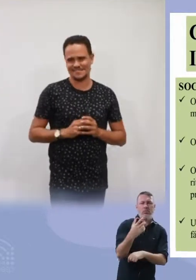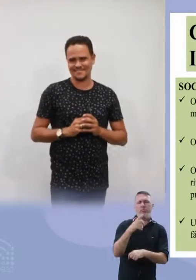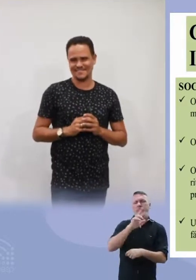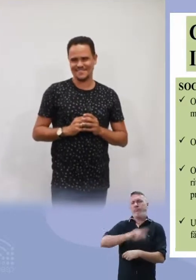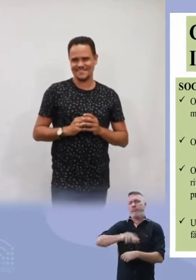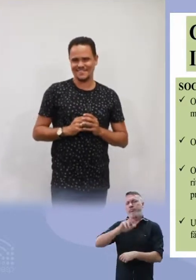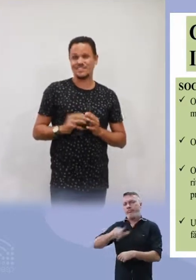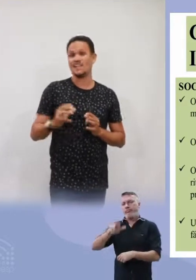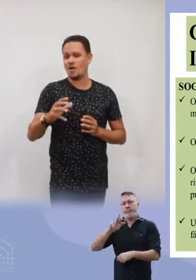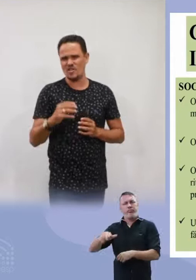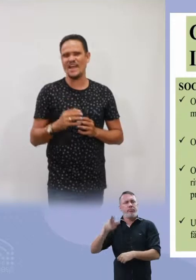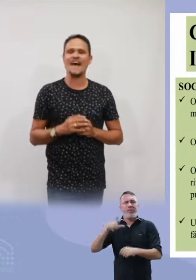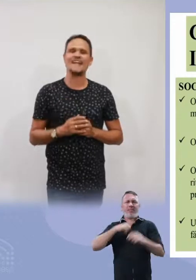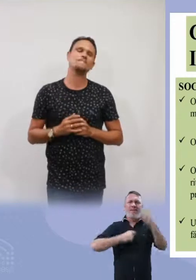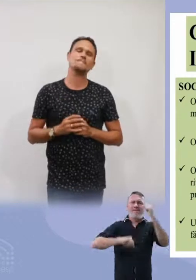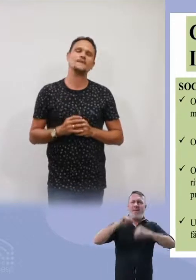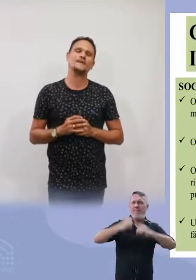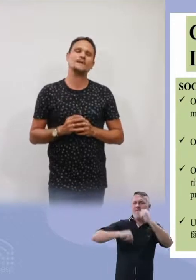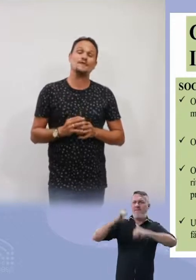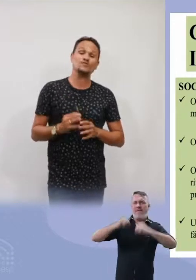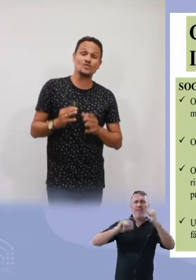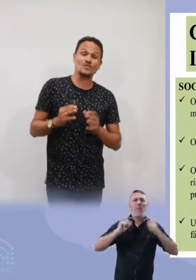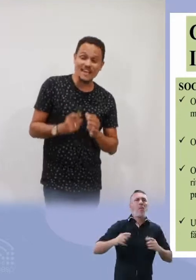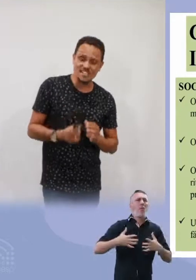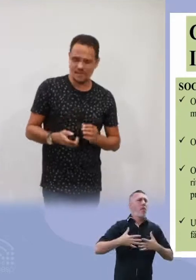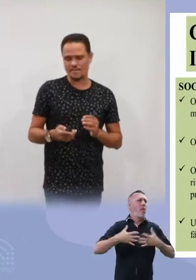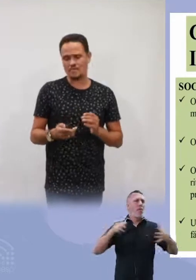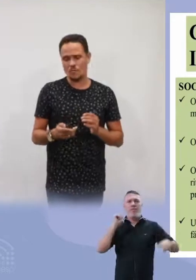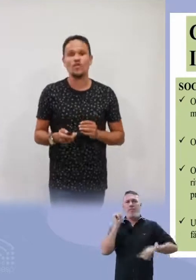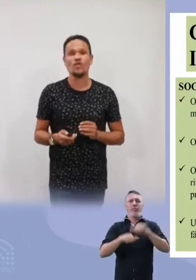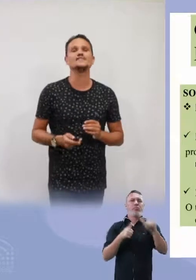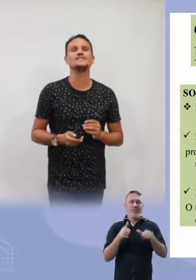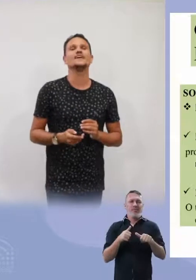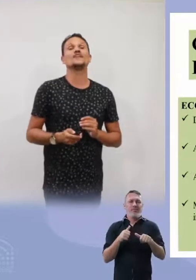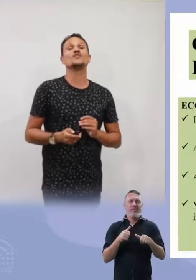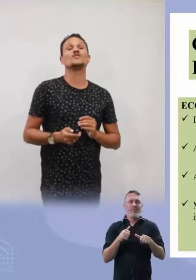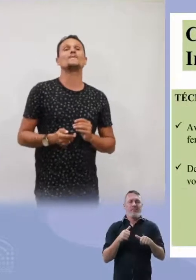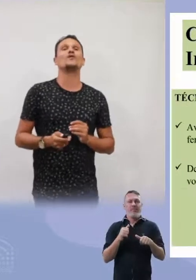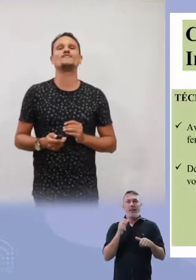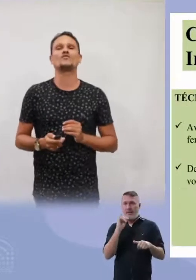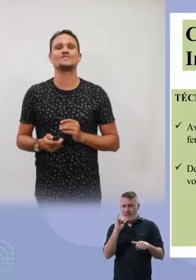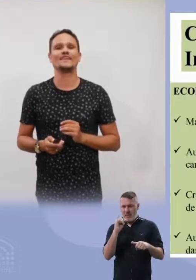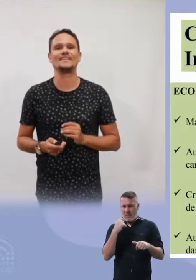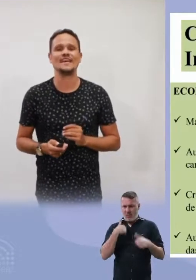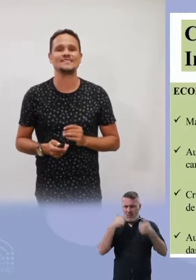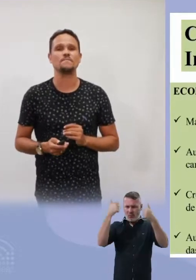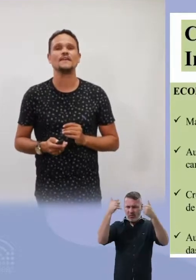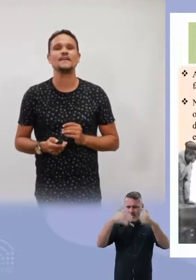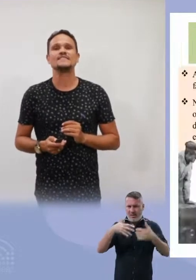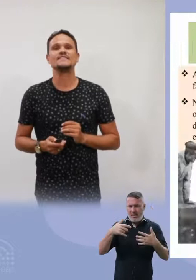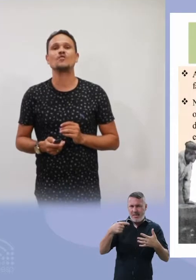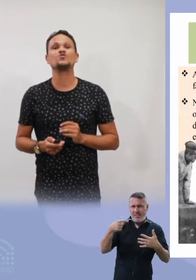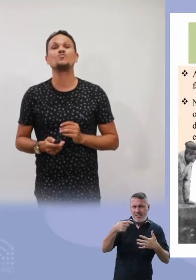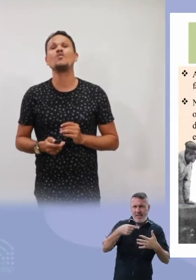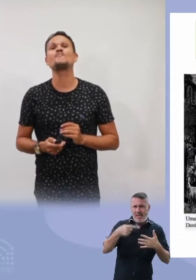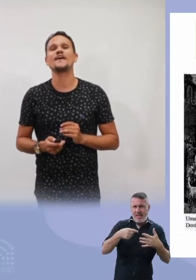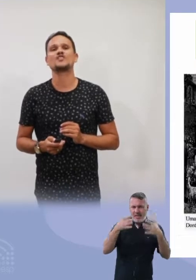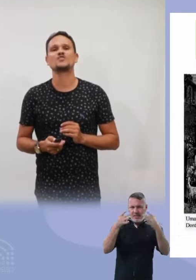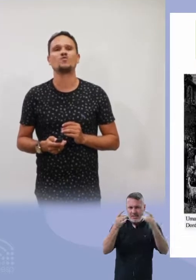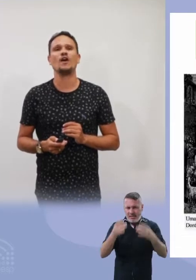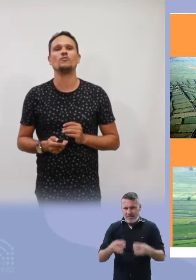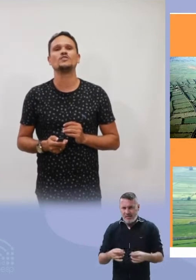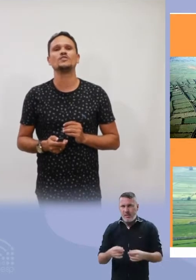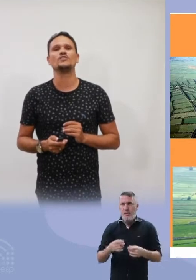horas já dá uma melhorada. Mas o que mais chama atenção para nós, na nossa prova, com certeza, serão os